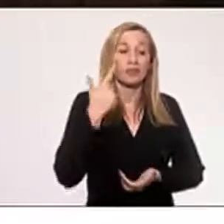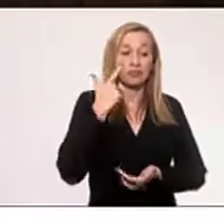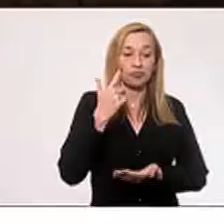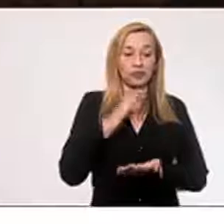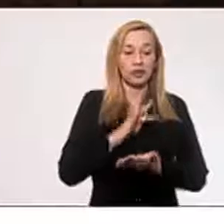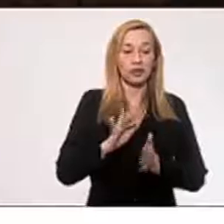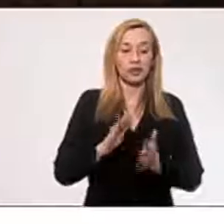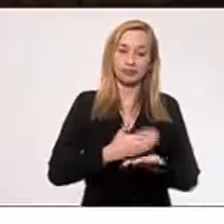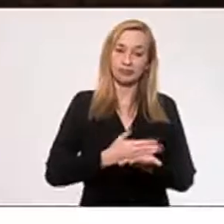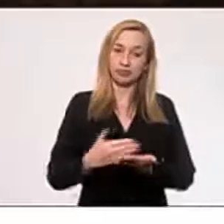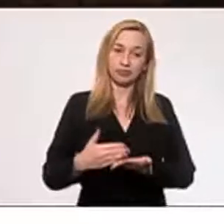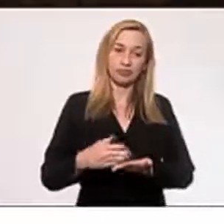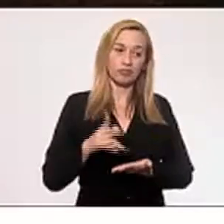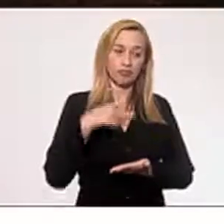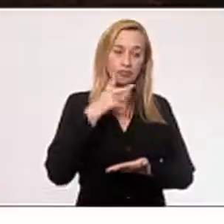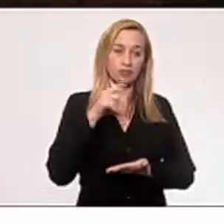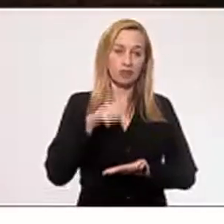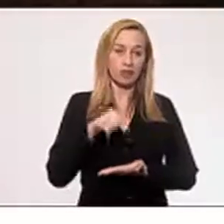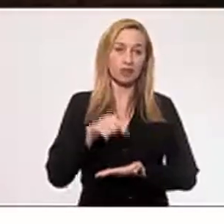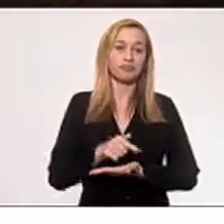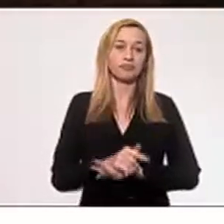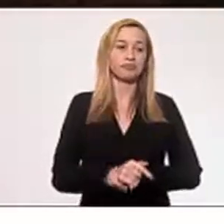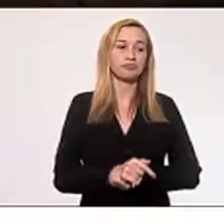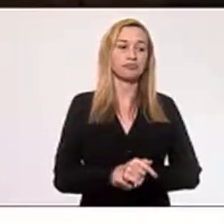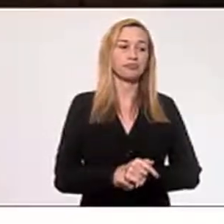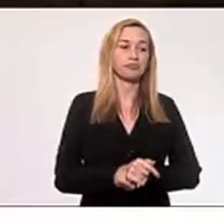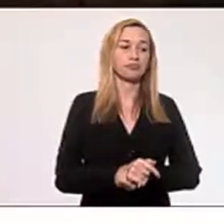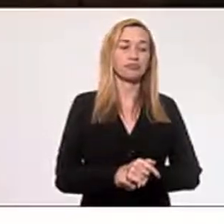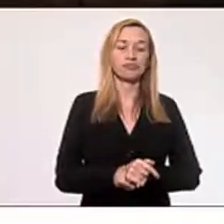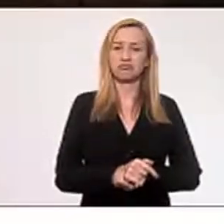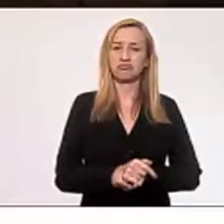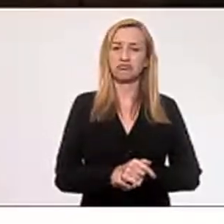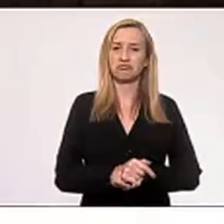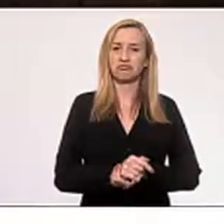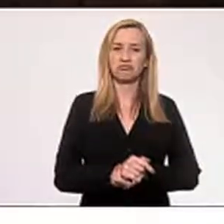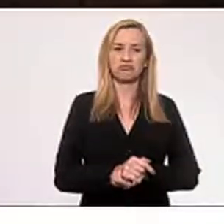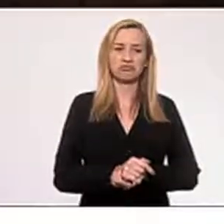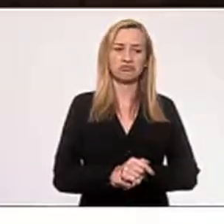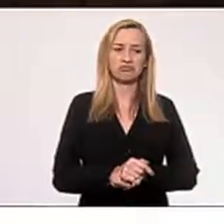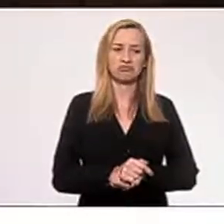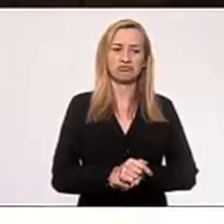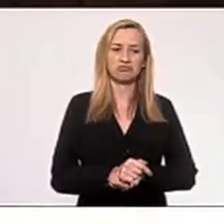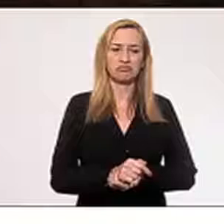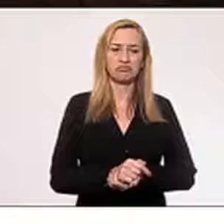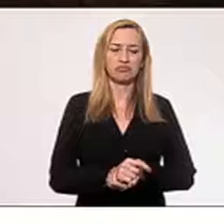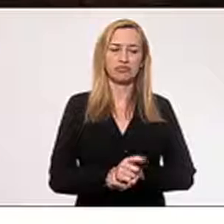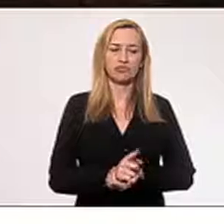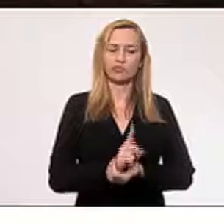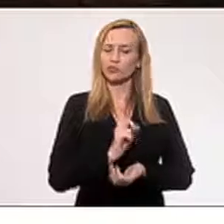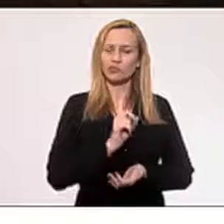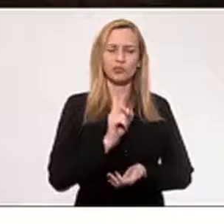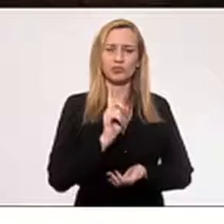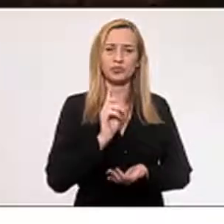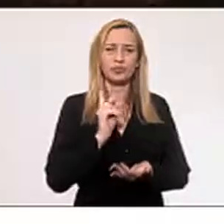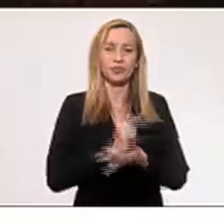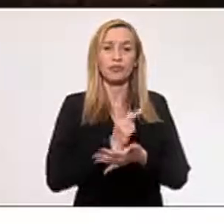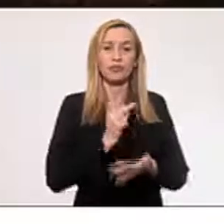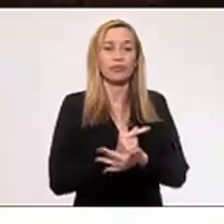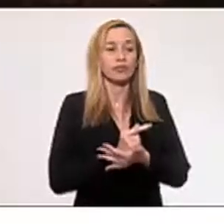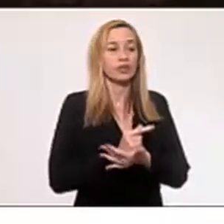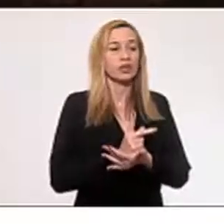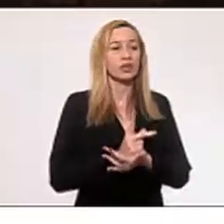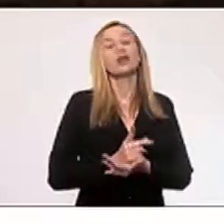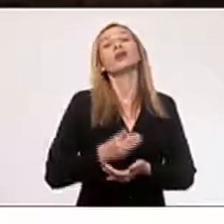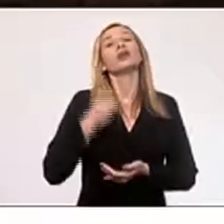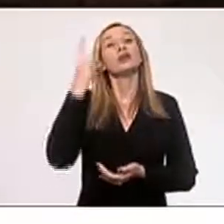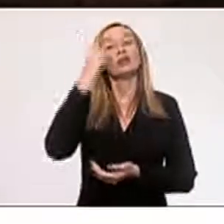inicial e, portanto, ressalvando aqui que não há desrespeito algum na atitude de um parlamentar quando ele faz emenda a